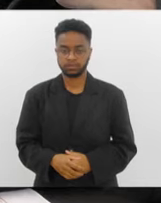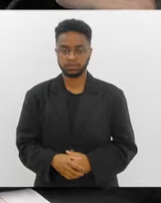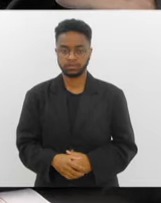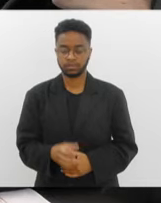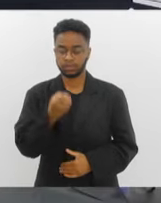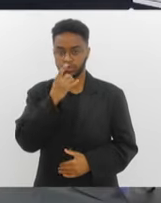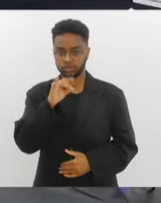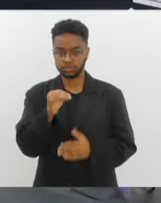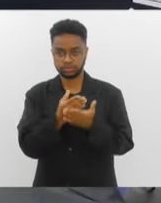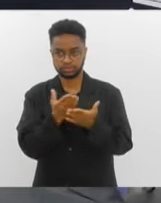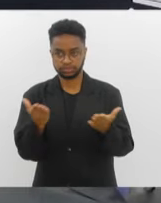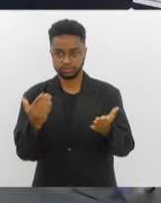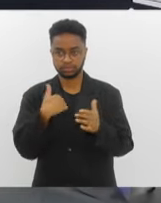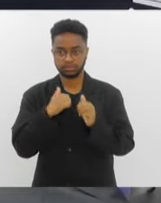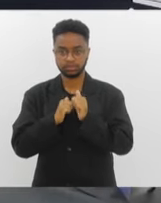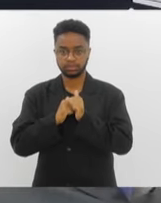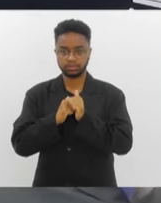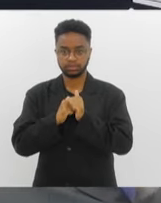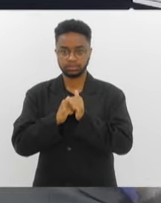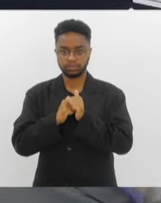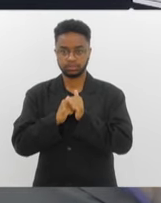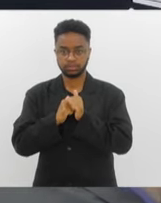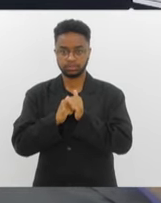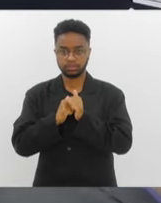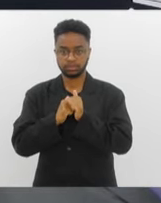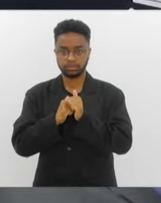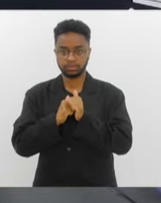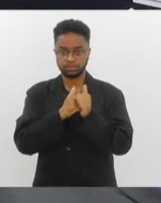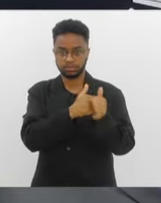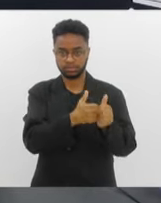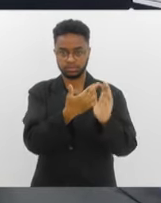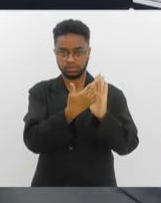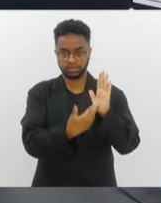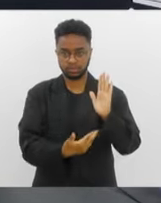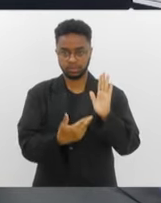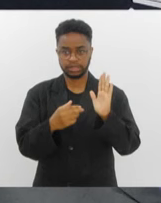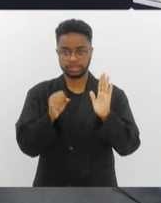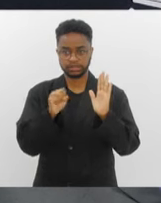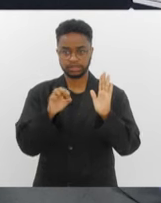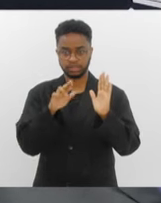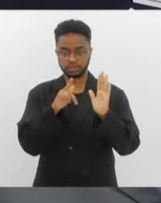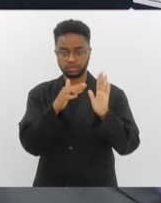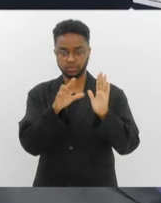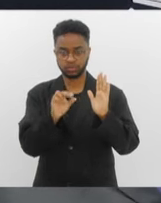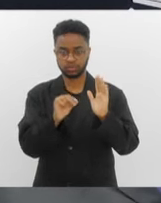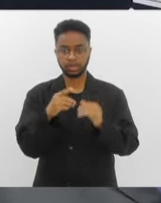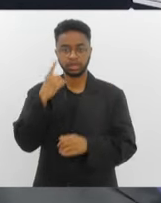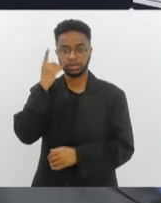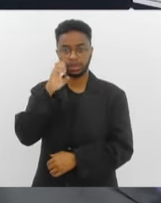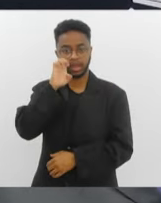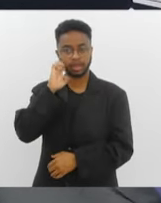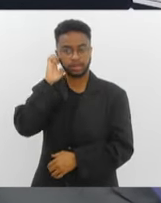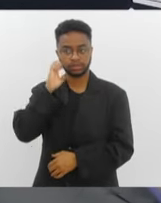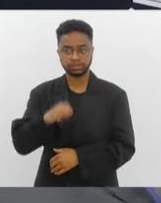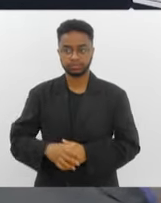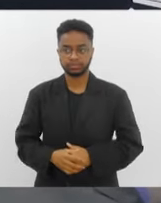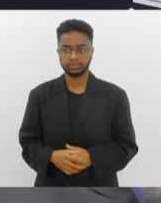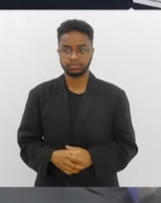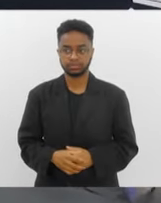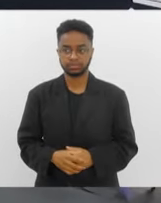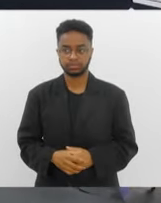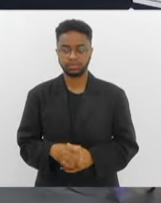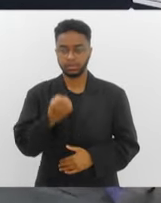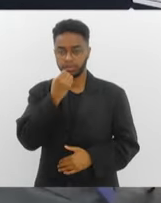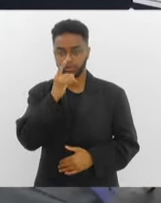Bom dia a todos. Acompanho o parecer do relator, deputado doutor Serginho. Com o voto, a deputada Élica Takimoto.